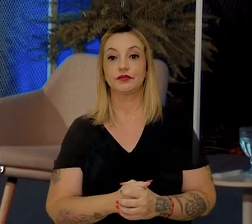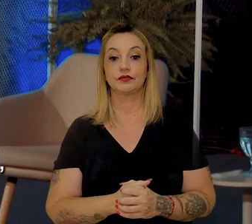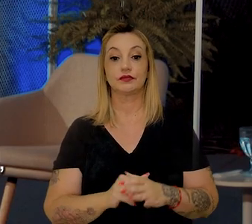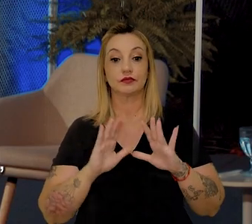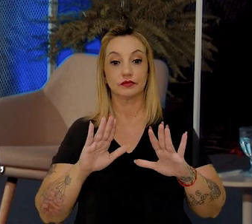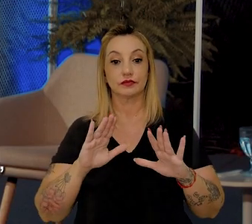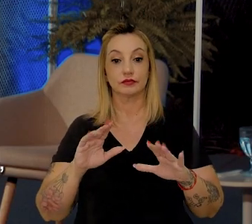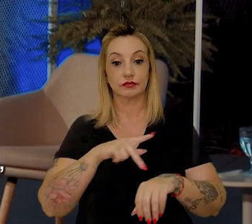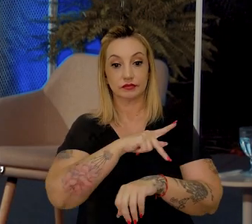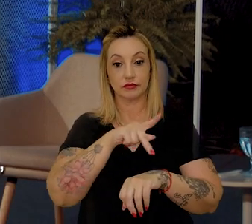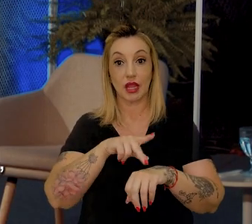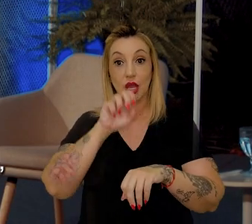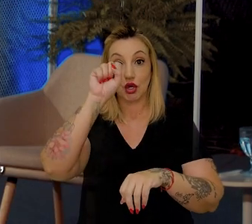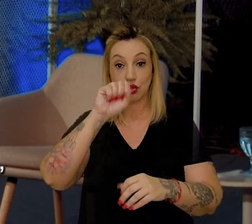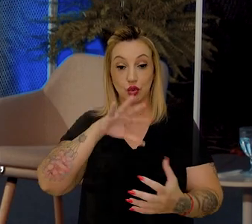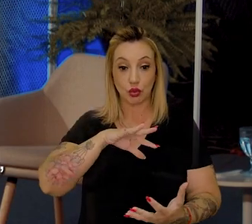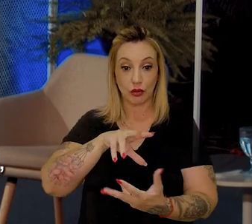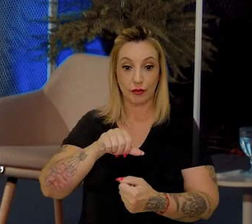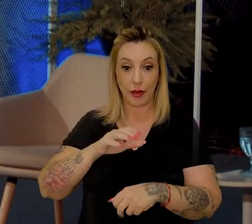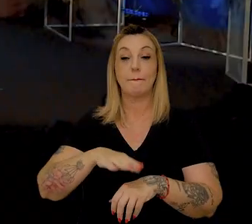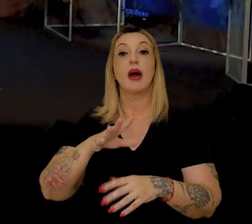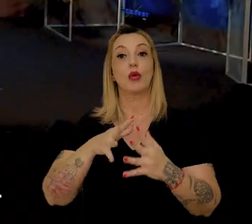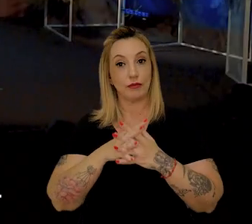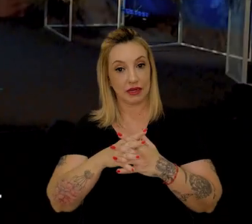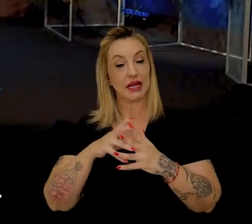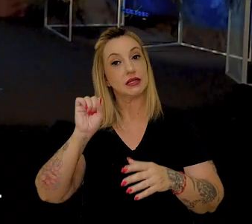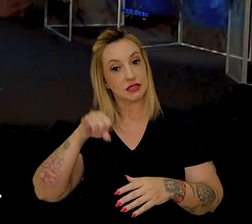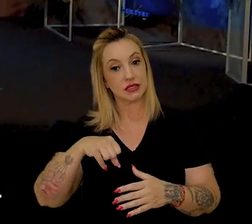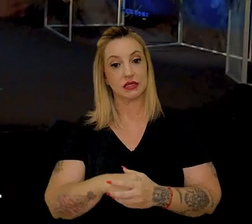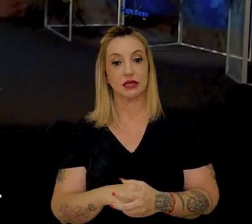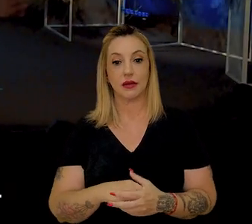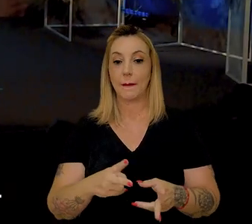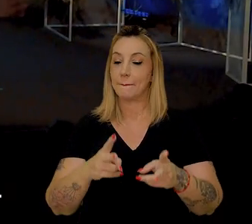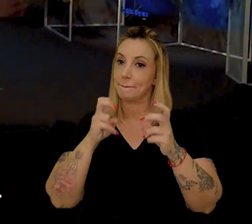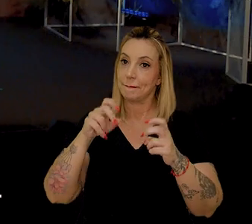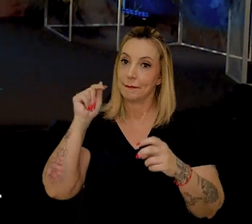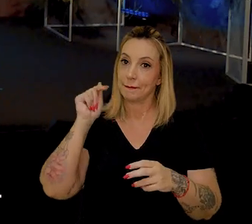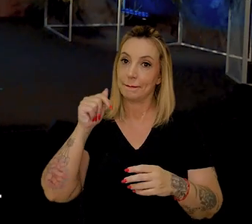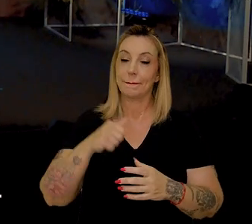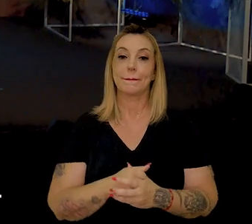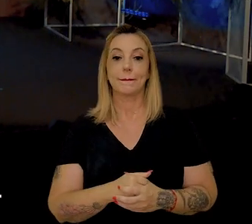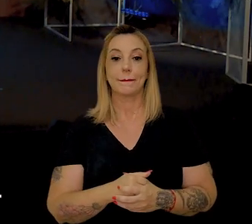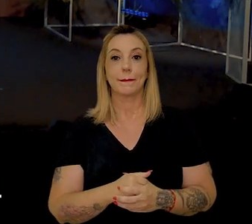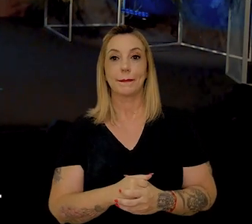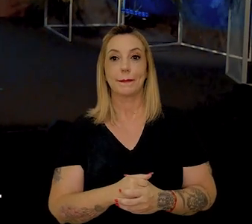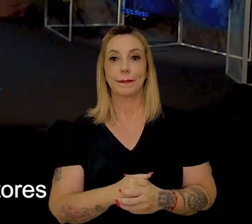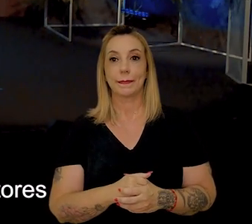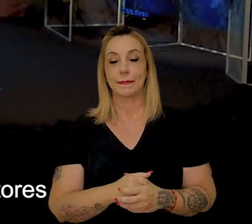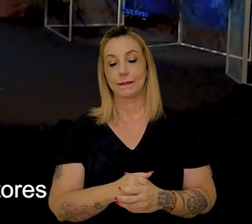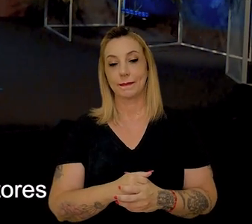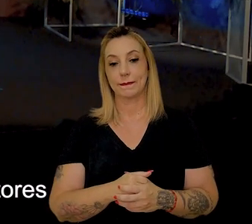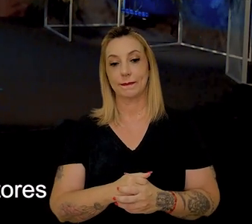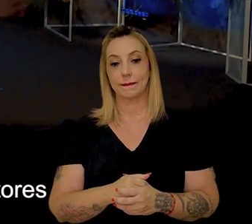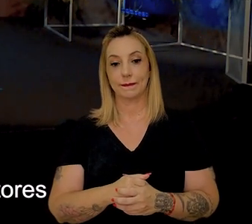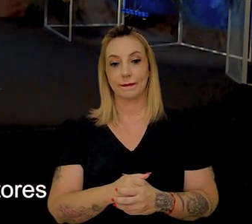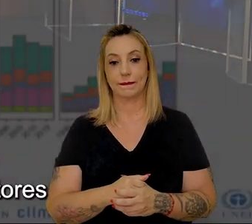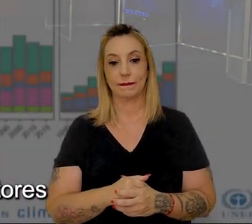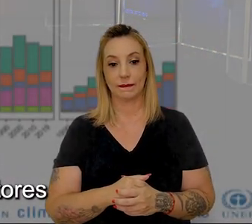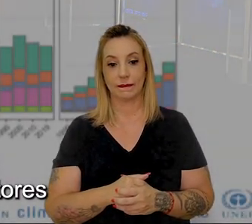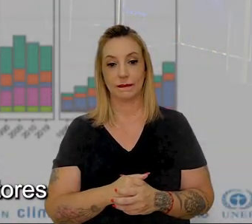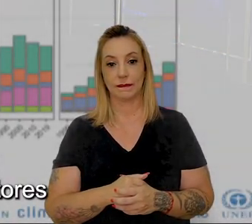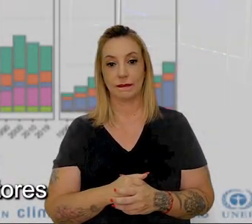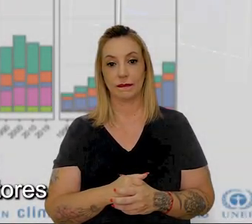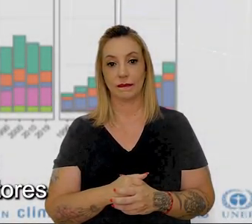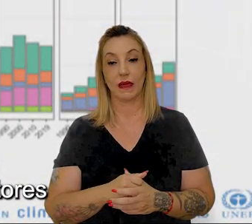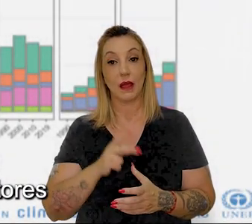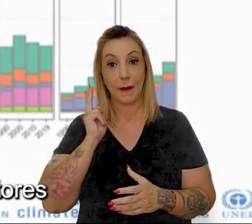pros países do sul Global eles são bem mais complicados olhem por exemplo eh ali são são aqui seriam eh a